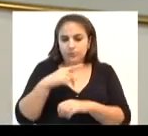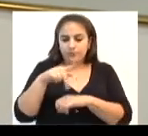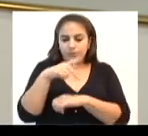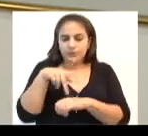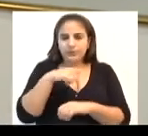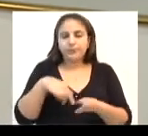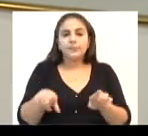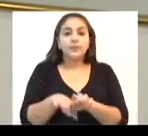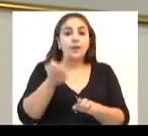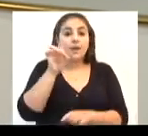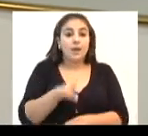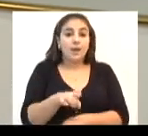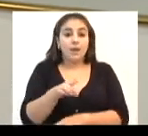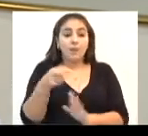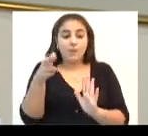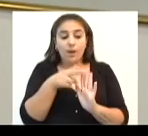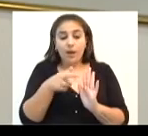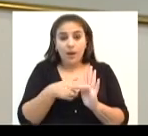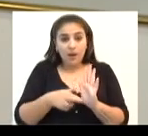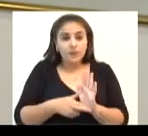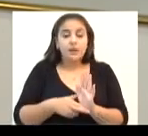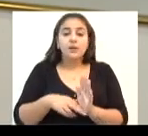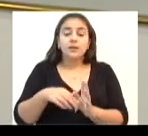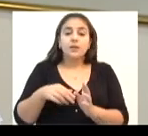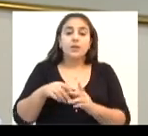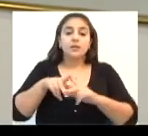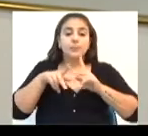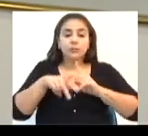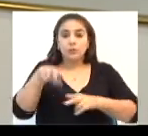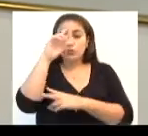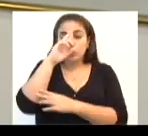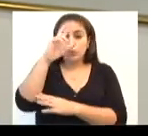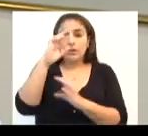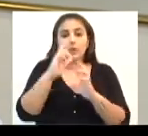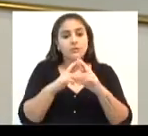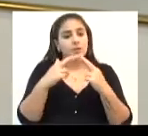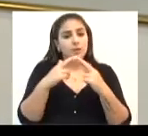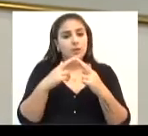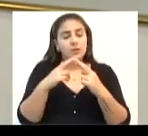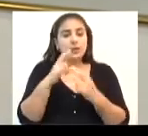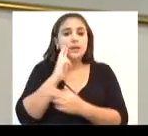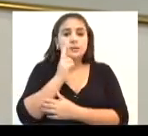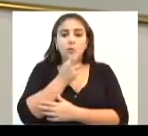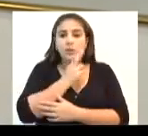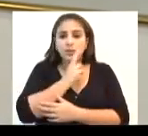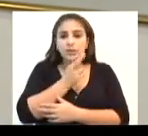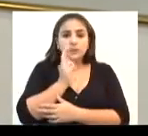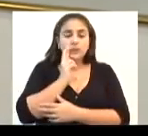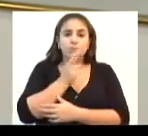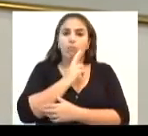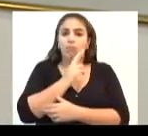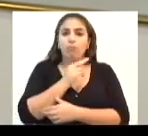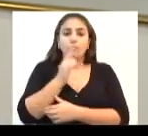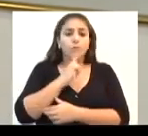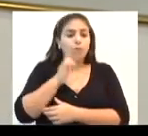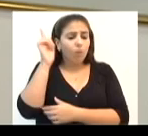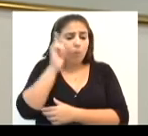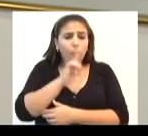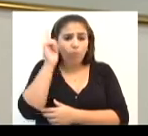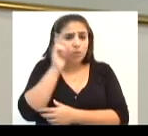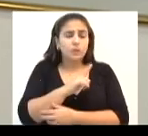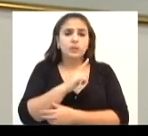que os proprietários de restaurante ganham com isso e não perdem, como alguém distorceu, né, que